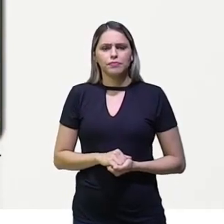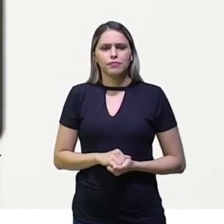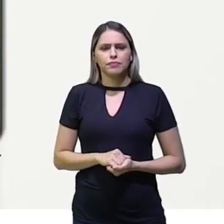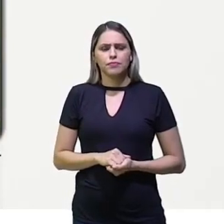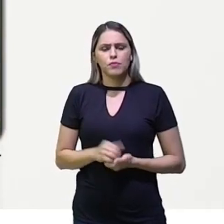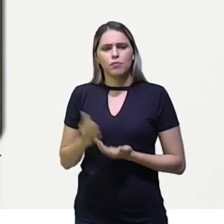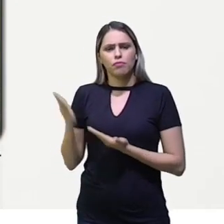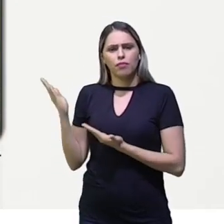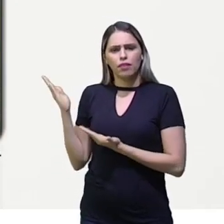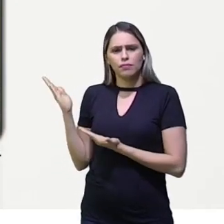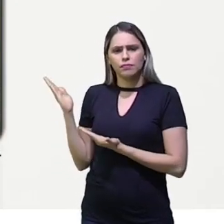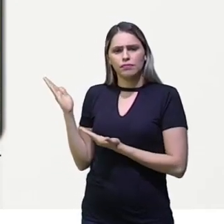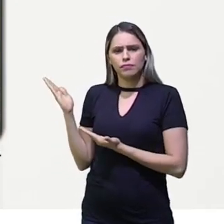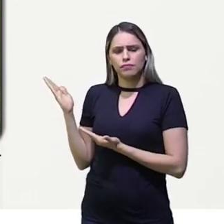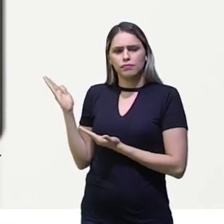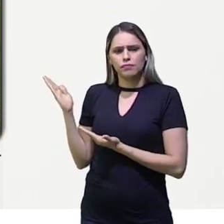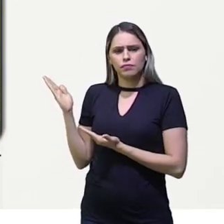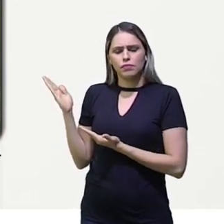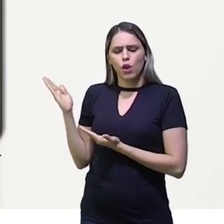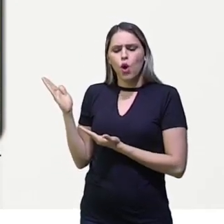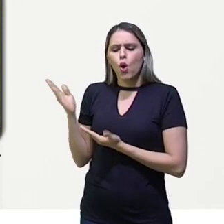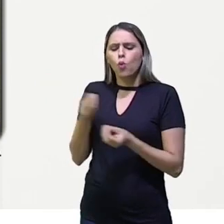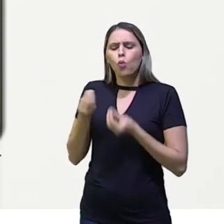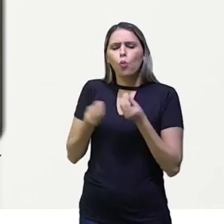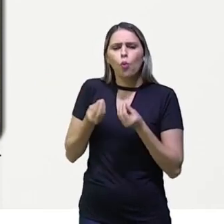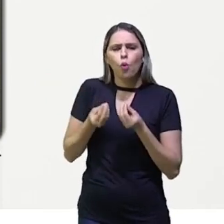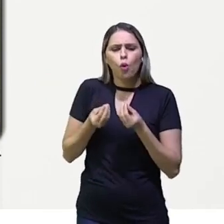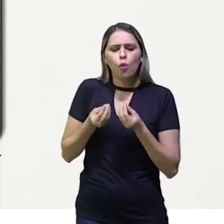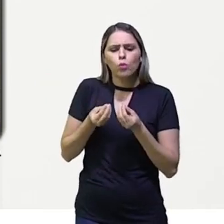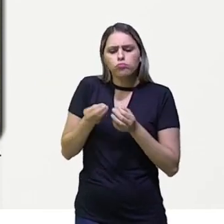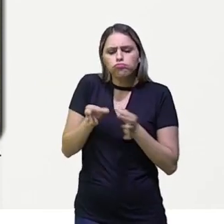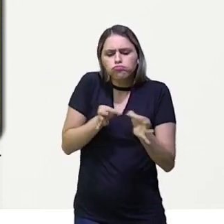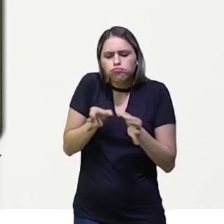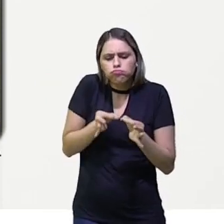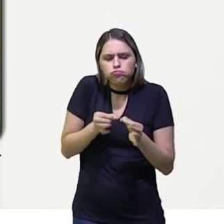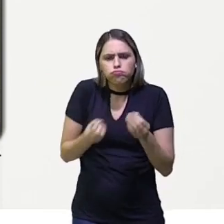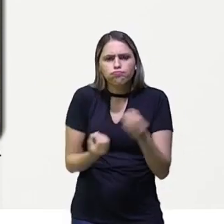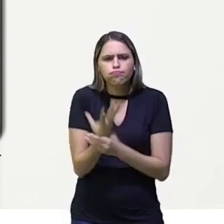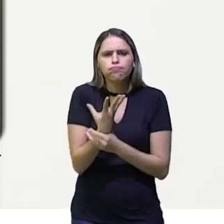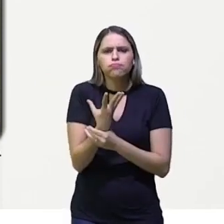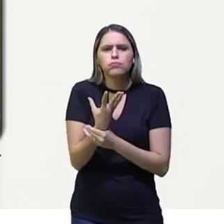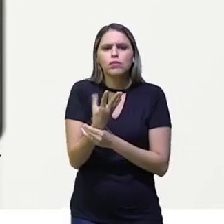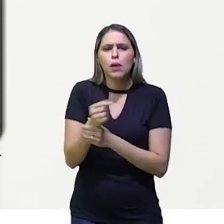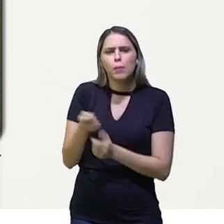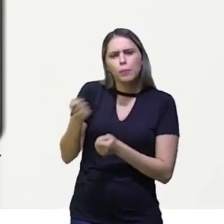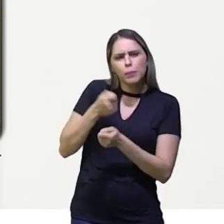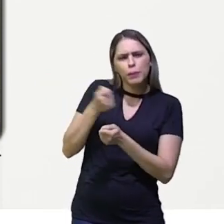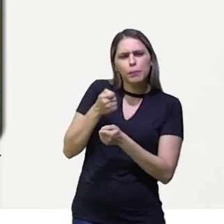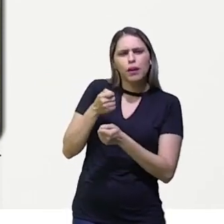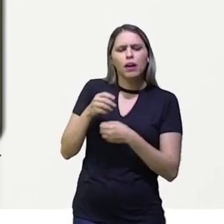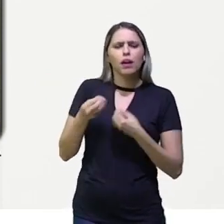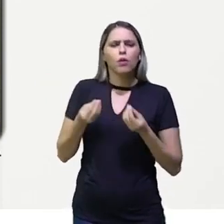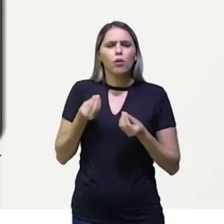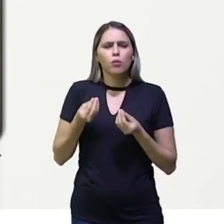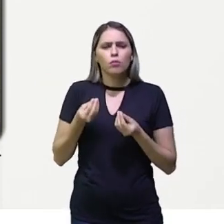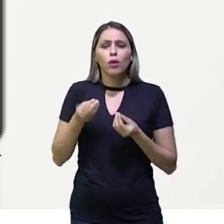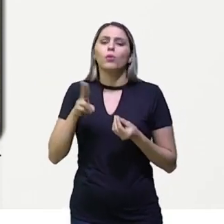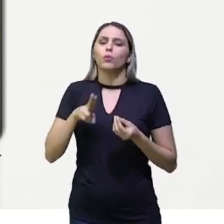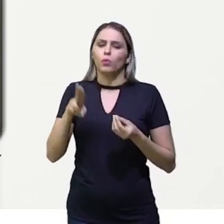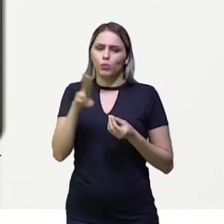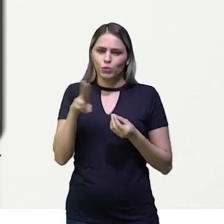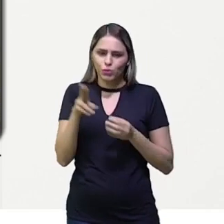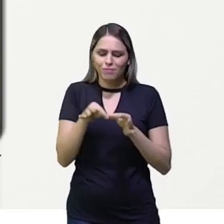Para você construir uma pipa, você vai ter que fazer a medida. A mesma